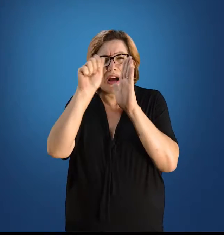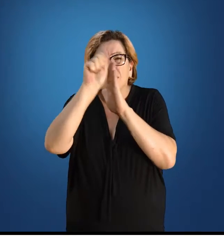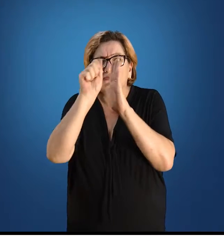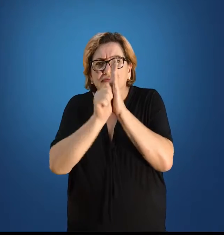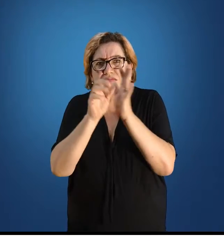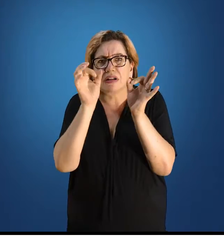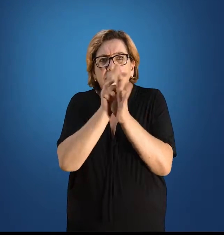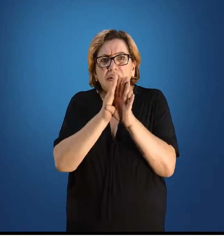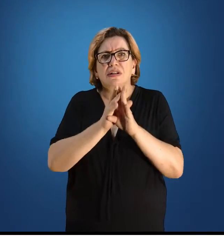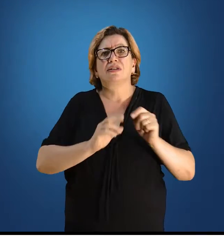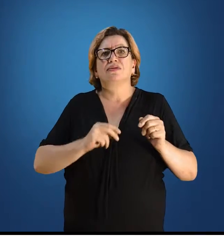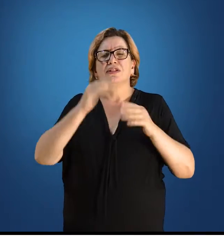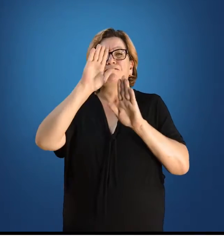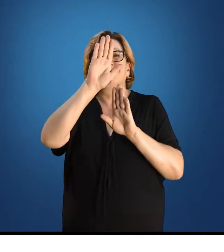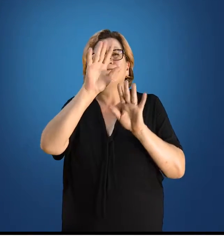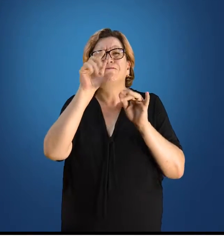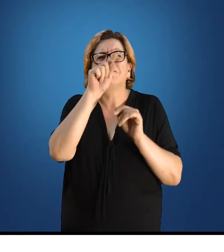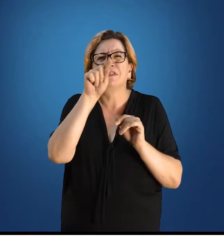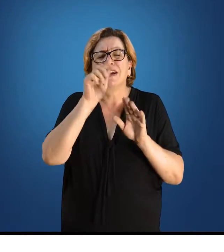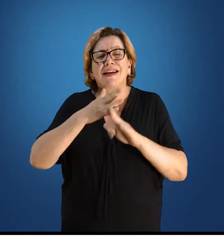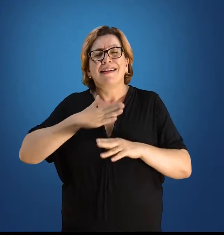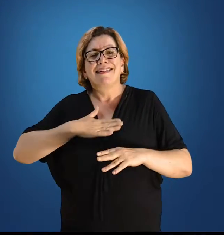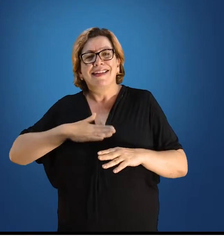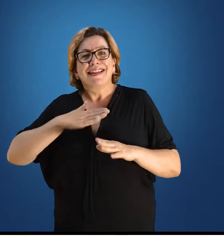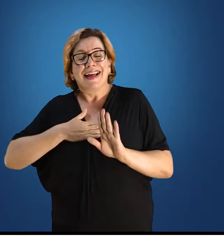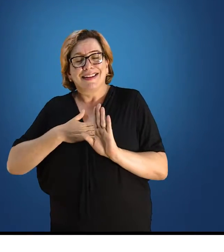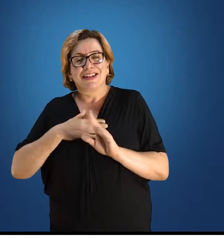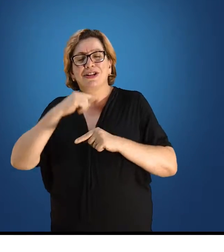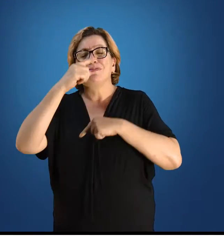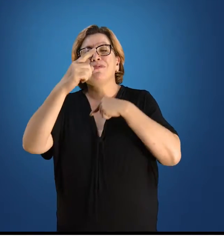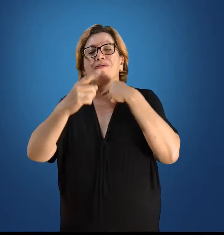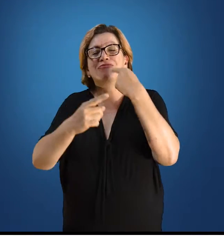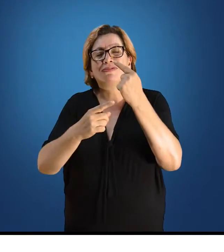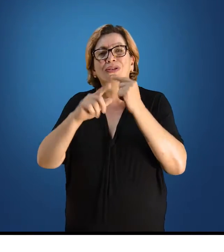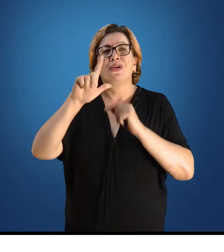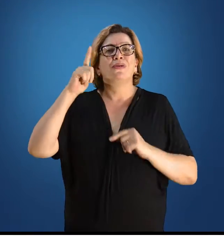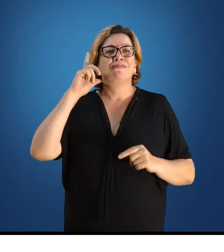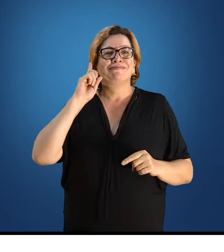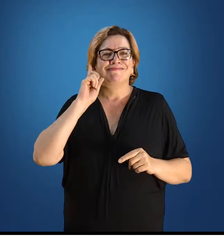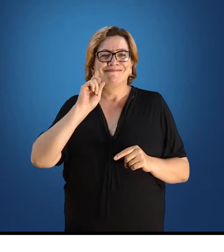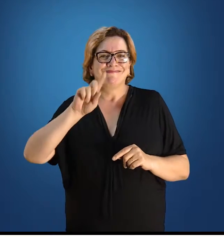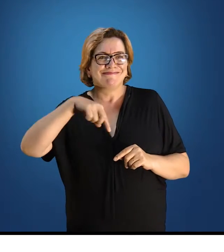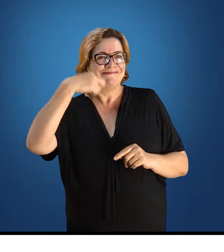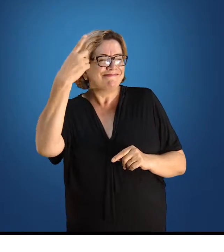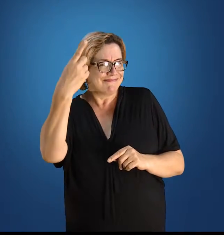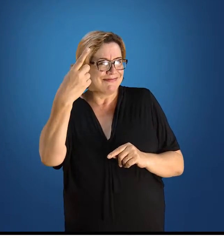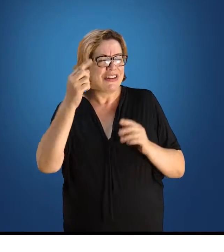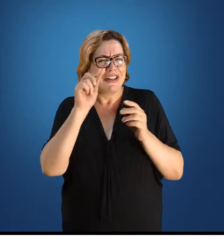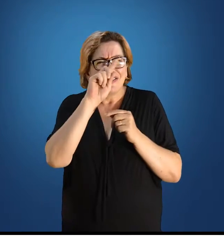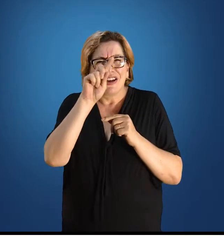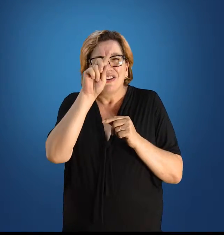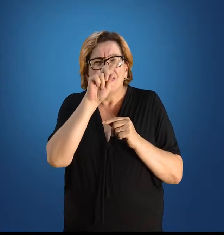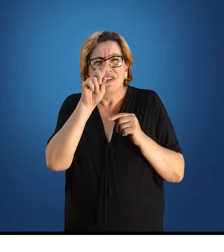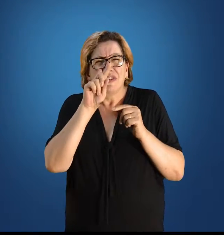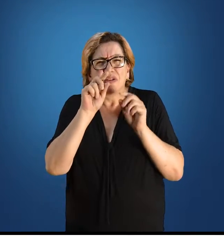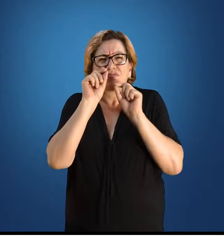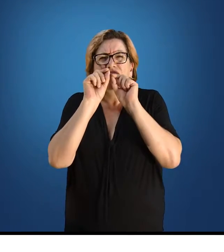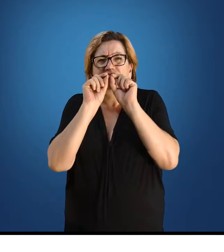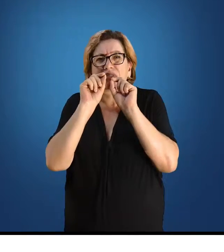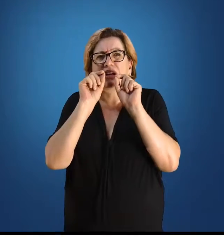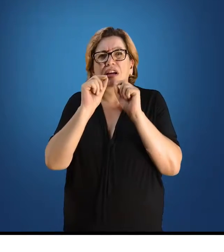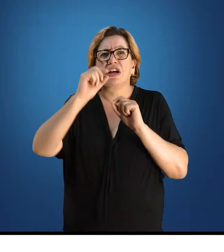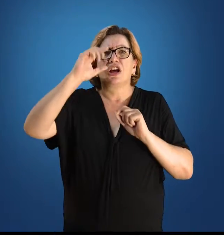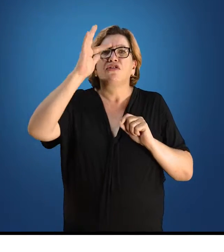né, deixa ele paradinho lá, vai descansar, no dia seguinte você pega, né, e anota tudo que você tem que conferir. Tamanho